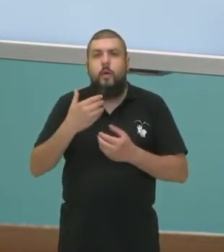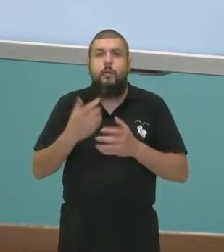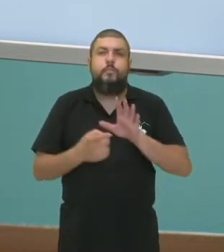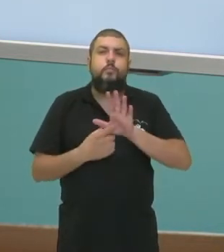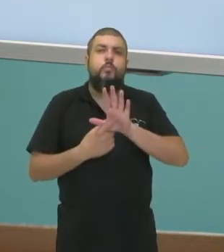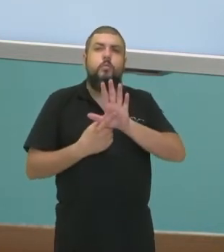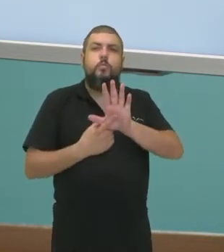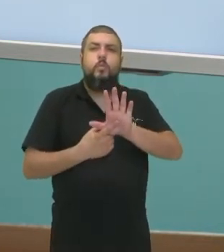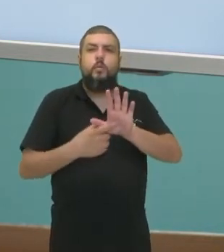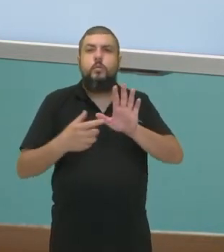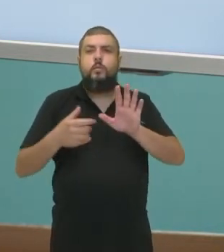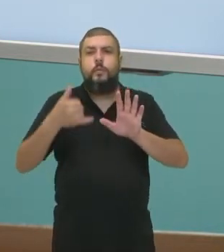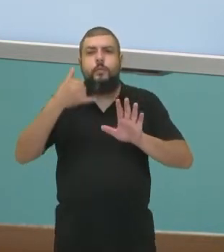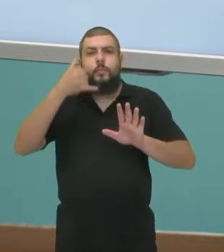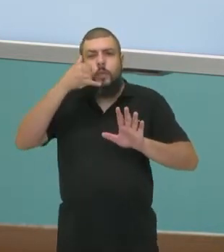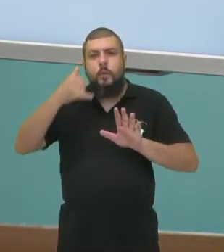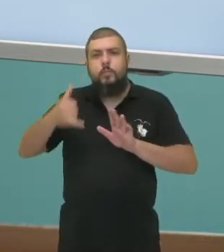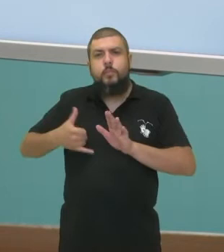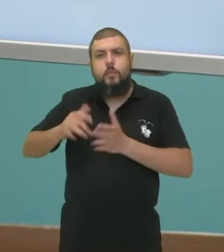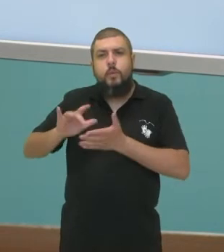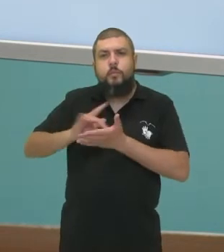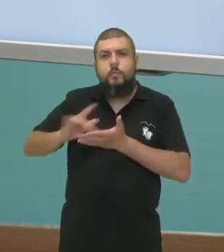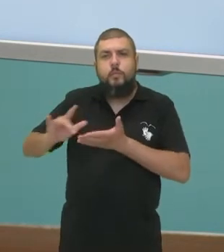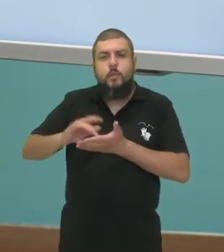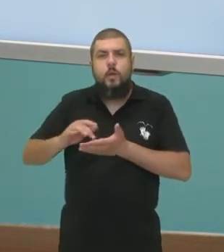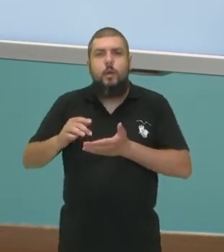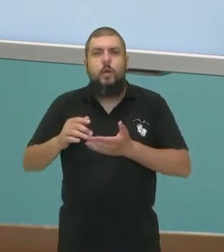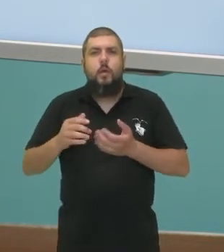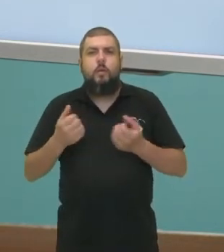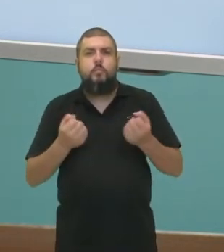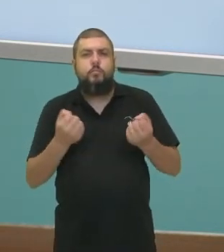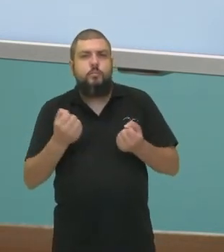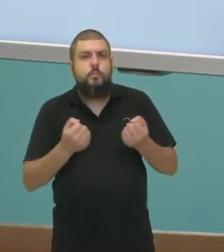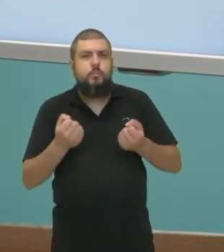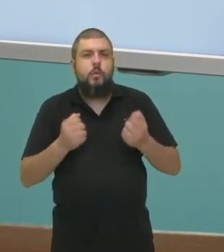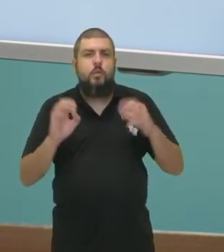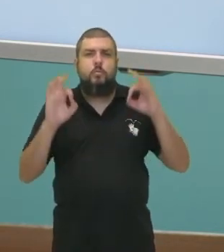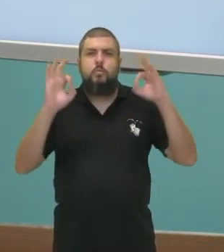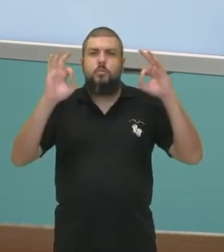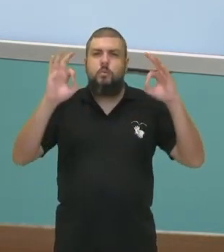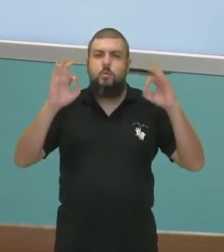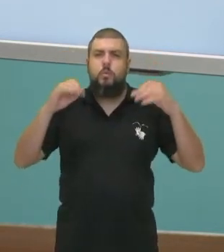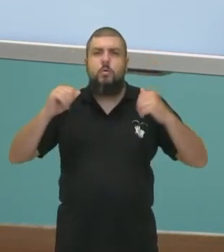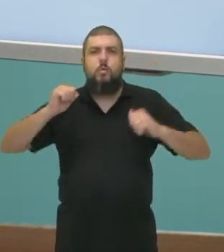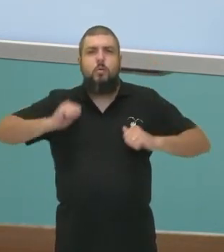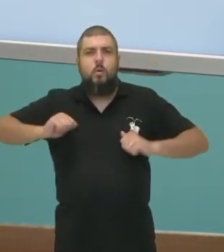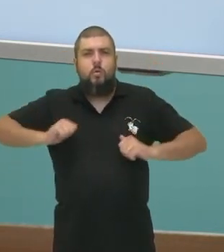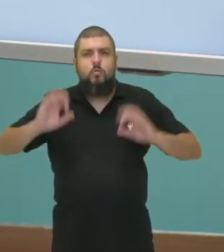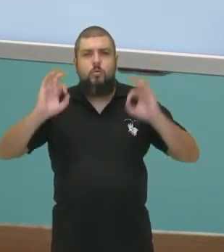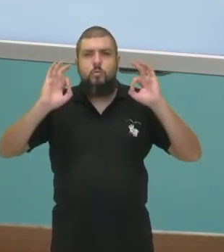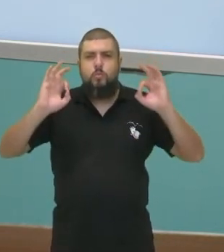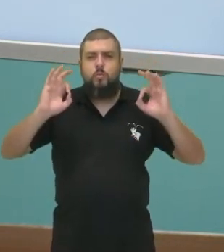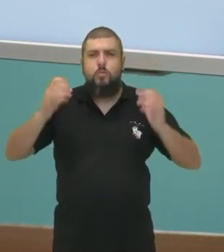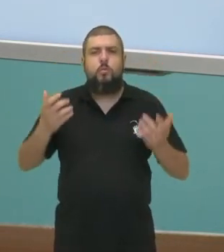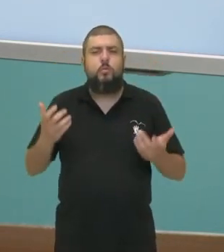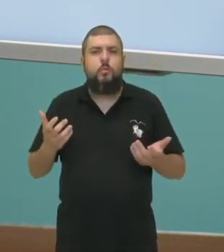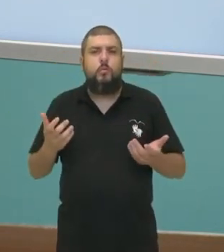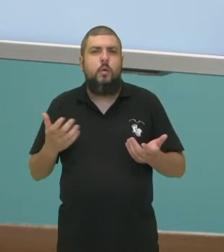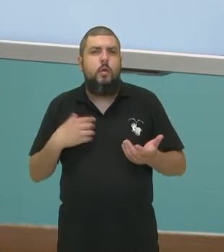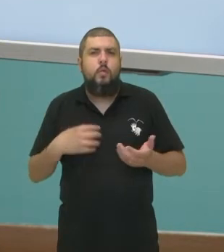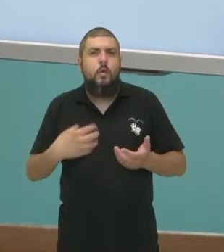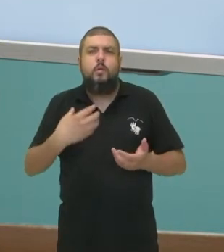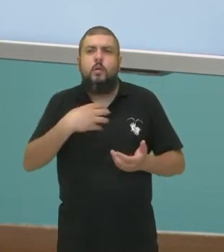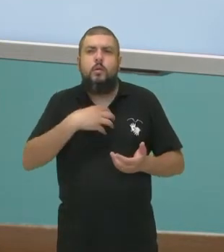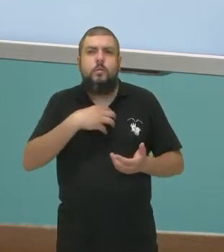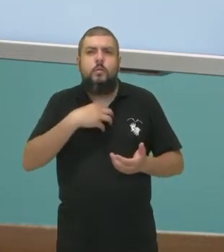melhor relógio, às vezes o melhor carro, a roupa de marca, uma bolsa, um sapato, um tênis bacana, um jeans, enfim, né? Vestir-se como,